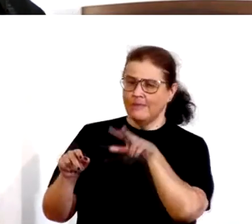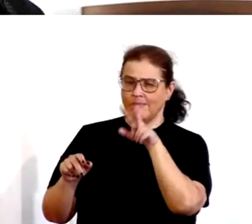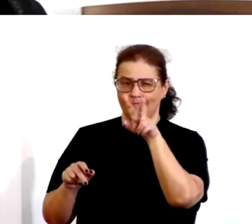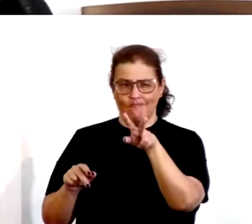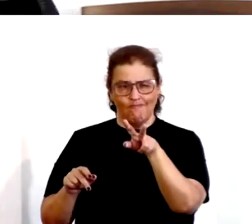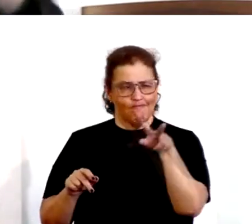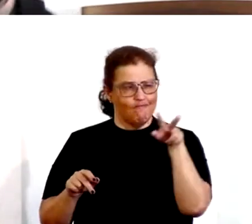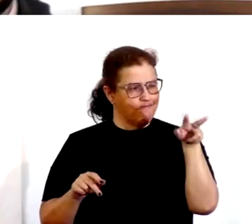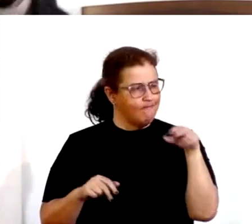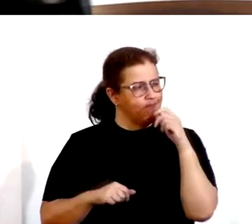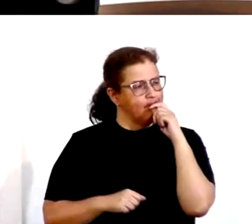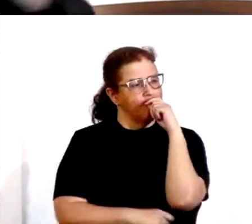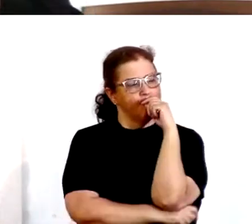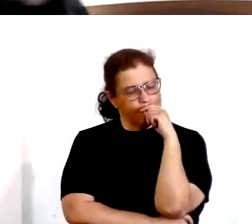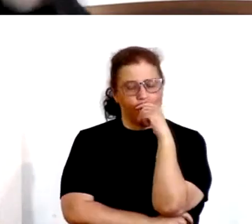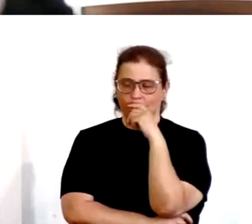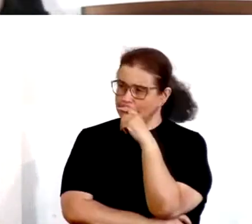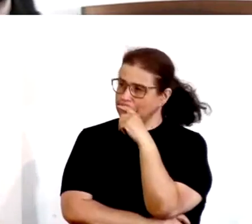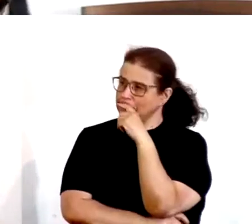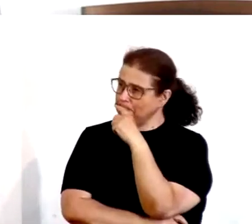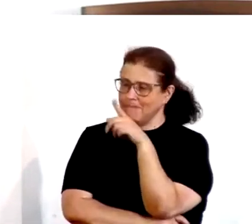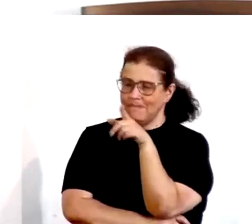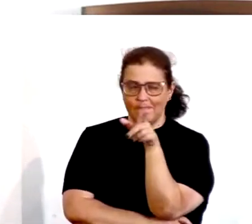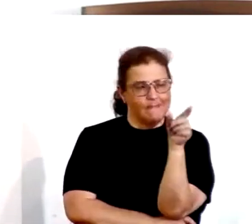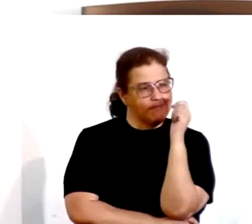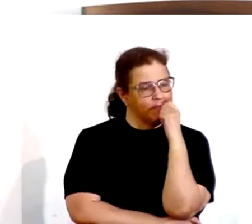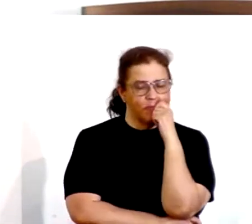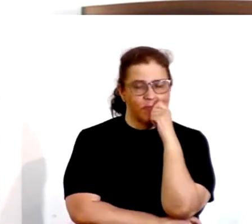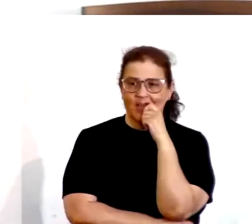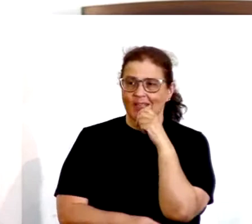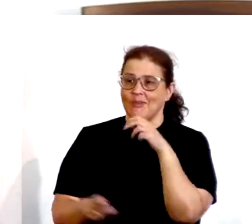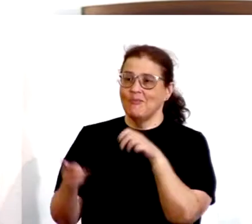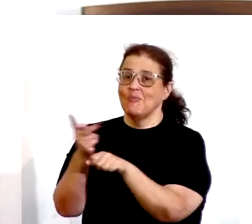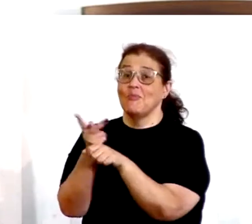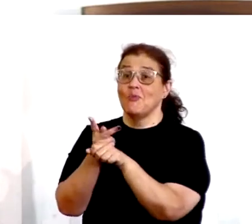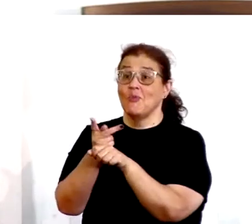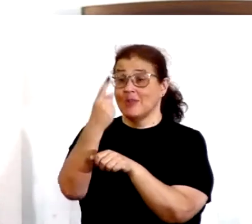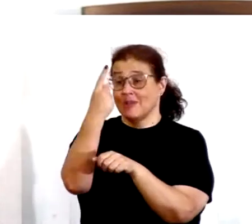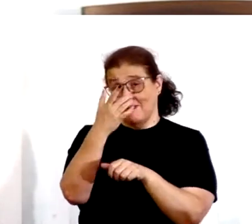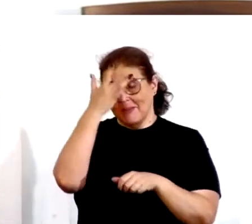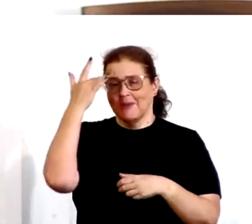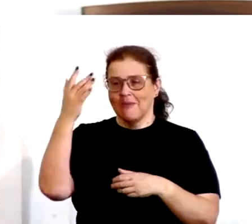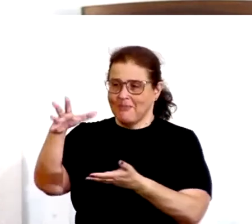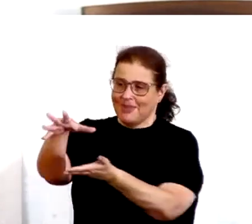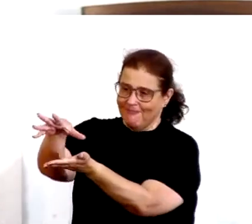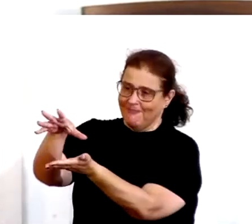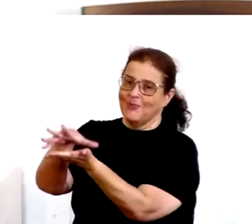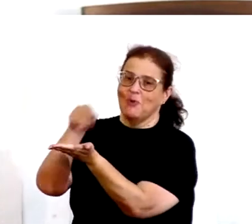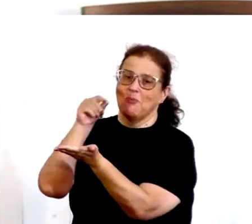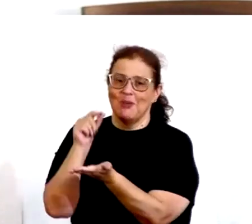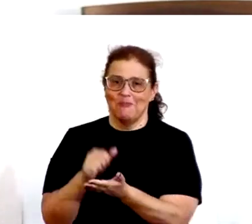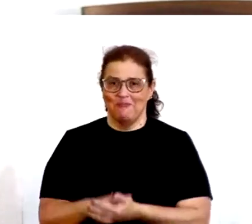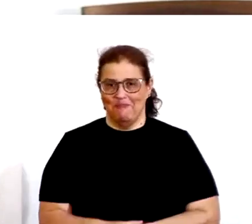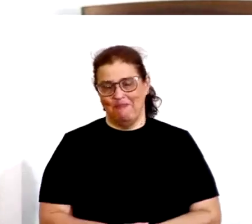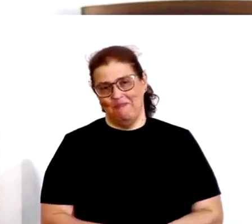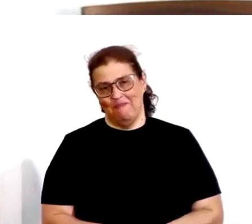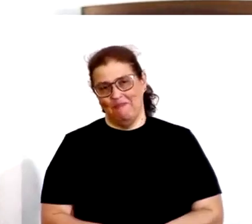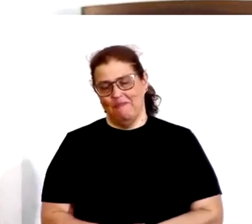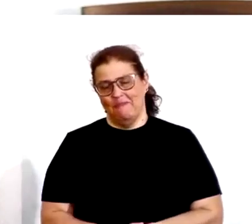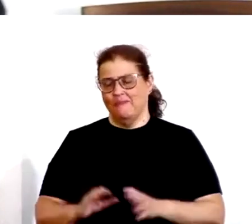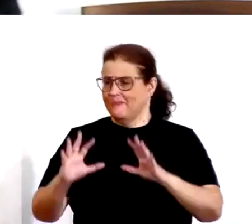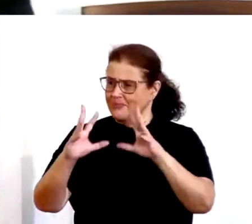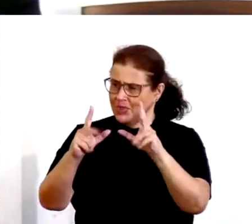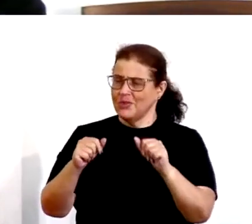cada um desses blocos nós buscamos um tipo de pessoa para nós seguirmos como modelo. Todas essas pessoas que você tem